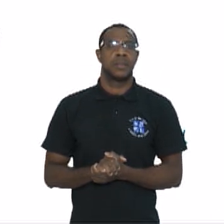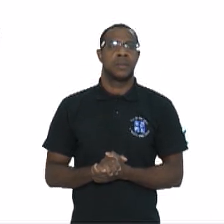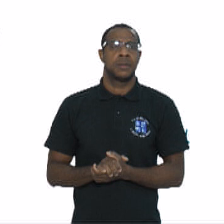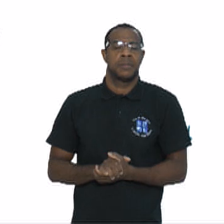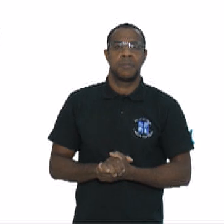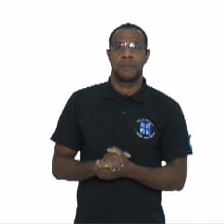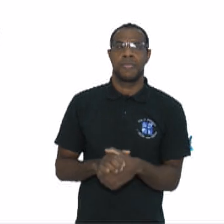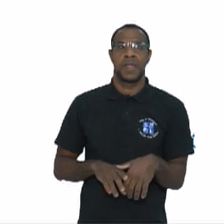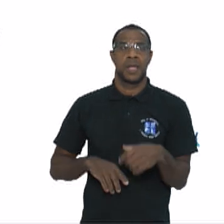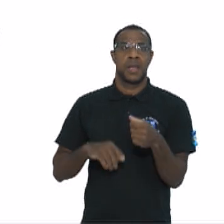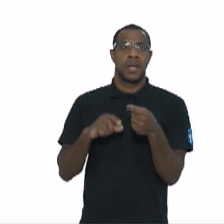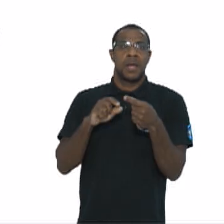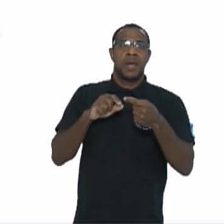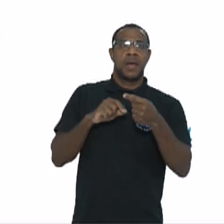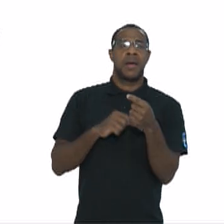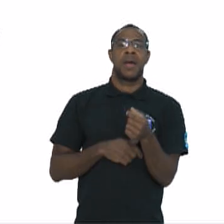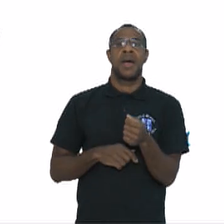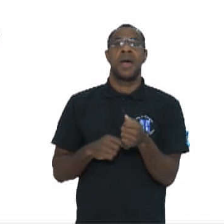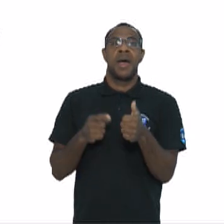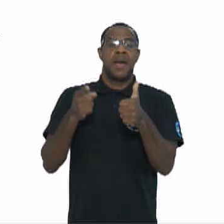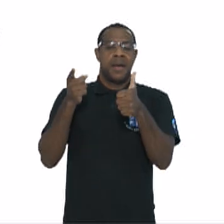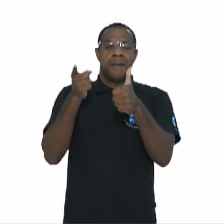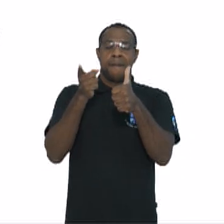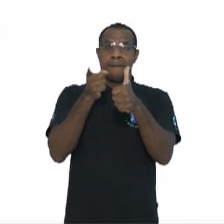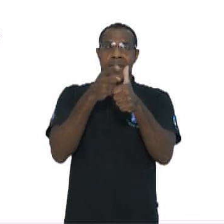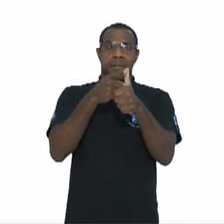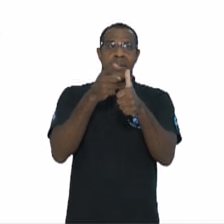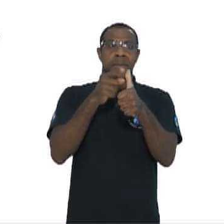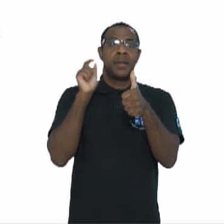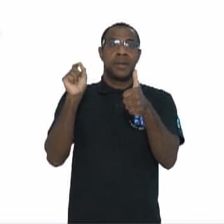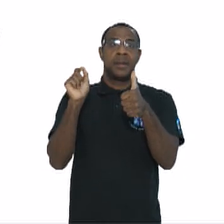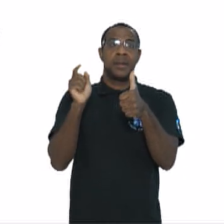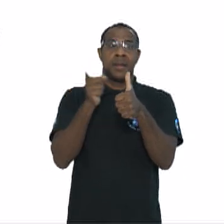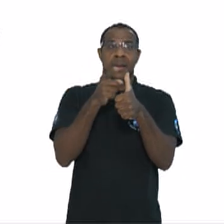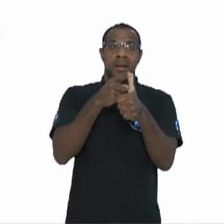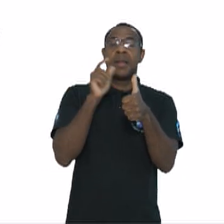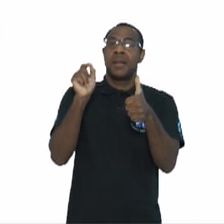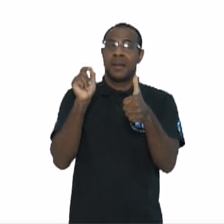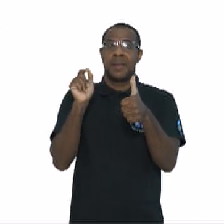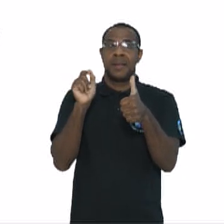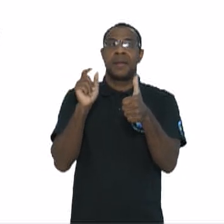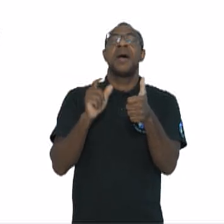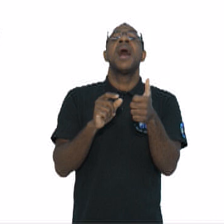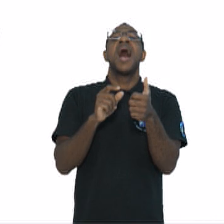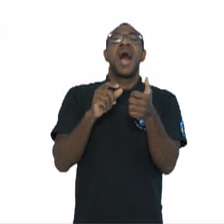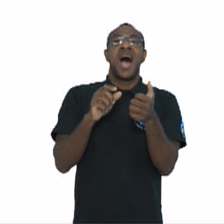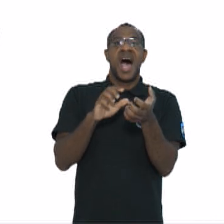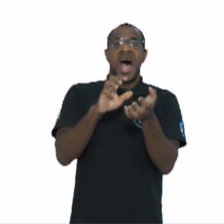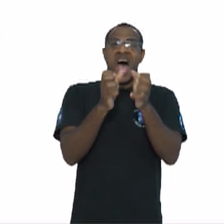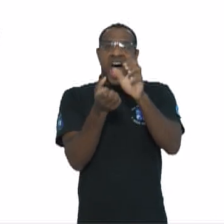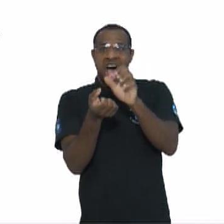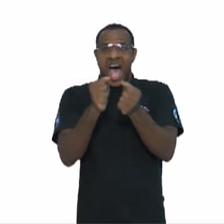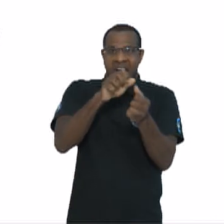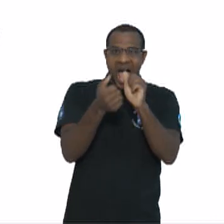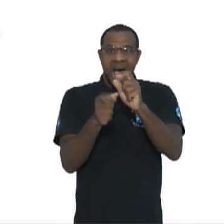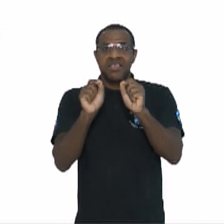A primeira, Herman Melville. Lembrando novamente, a arte é a objetificação do